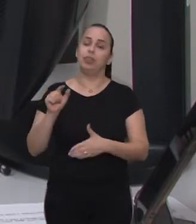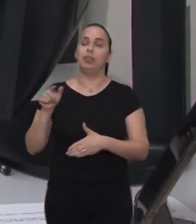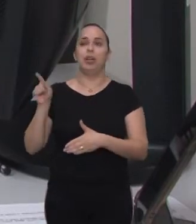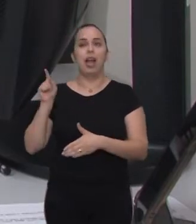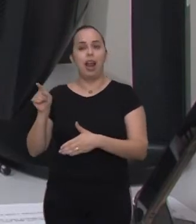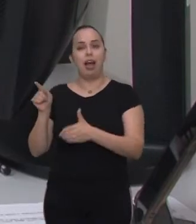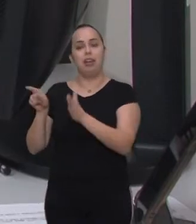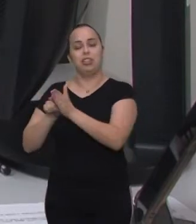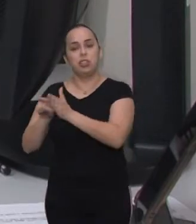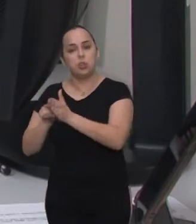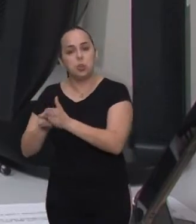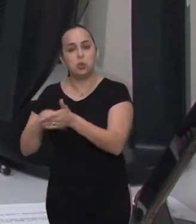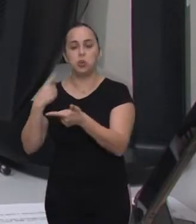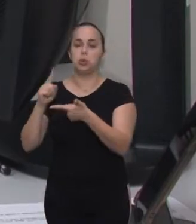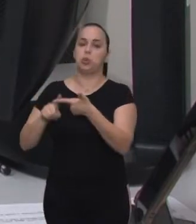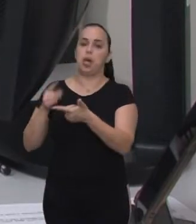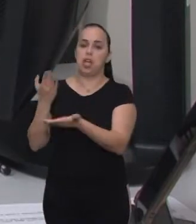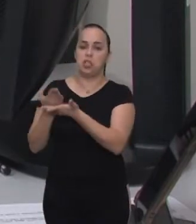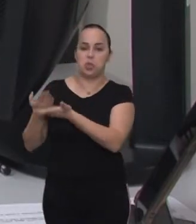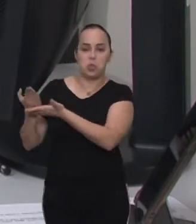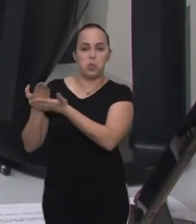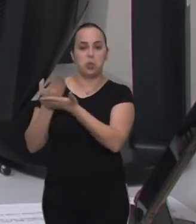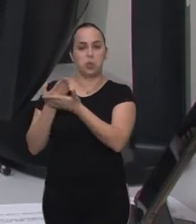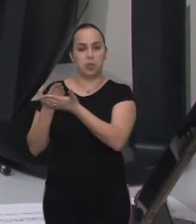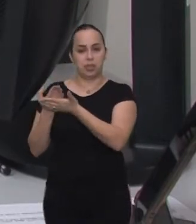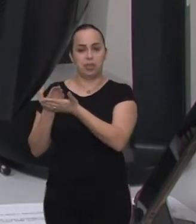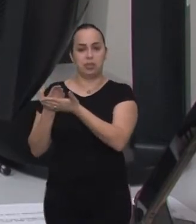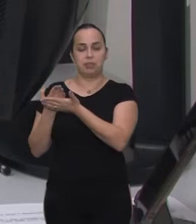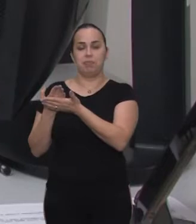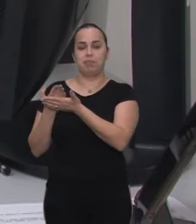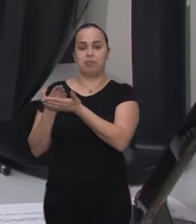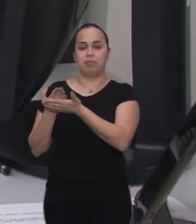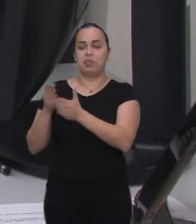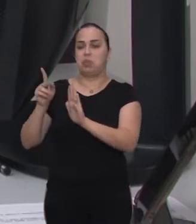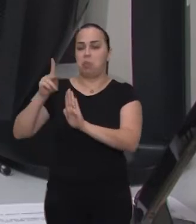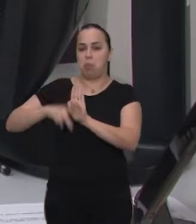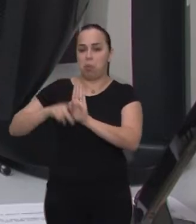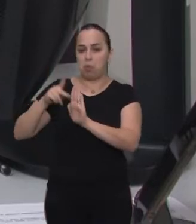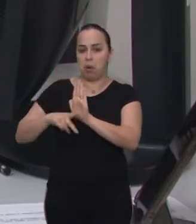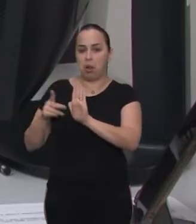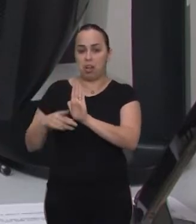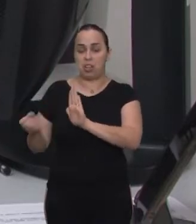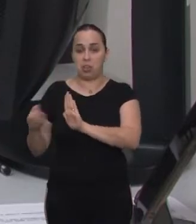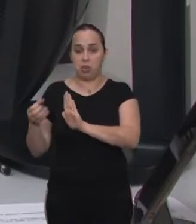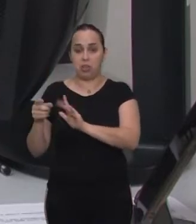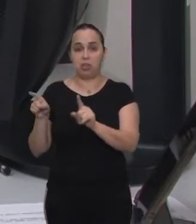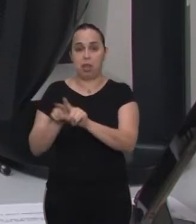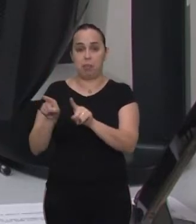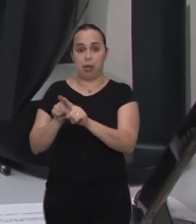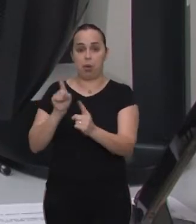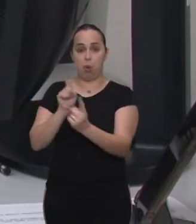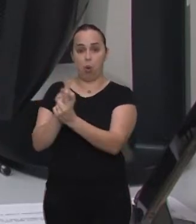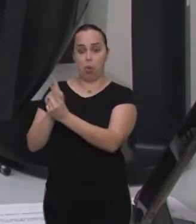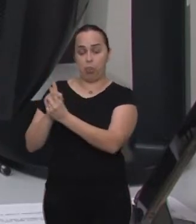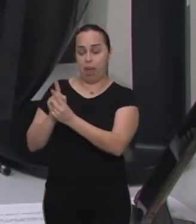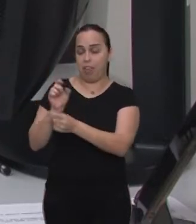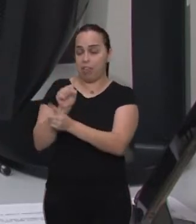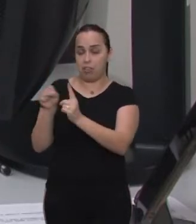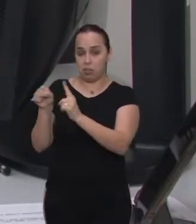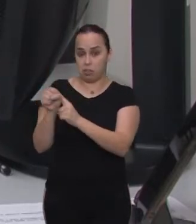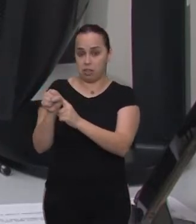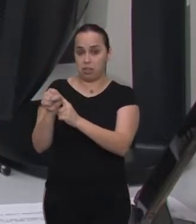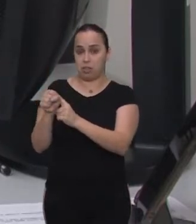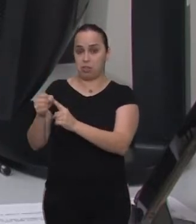propriamente dito então elaboração de estudos pesquisas e elaboração de projetos contato com a sociedade